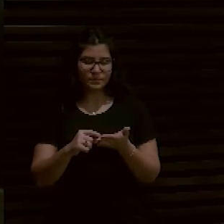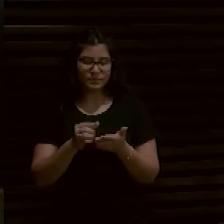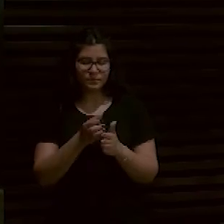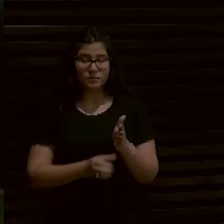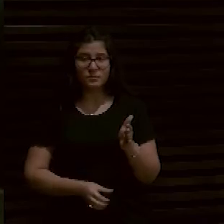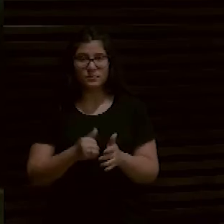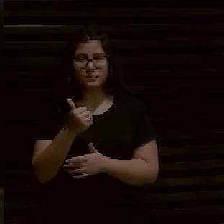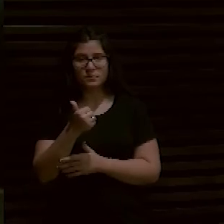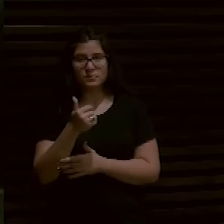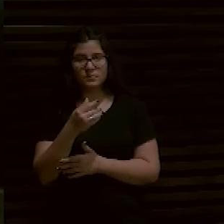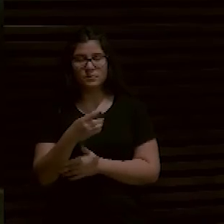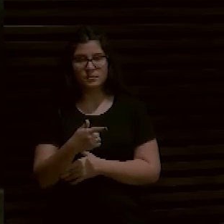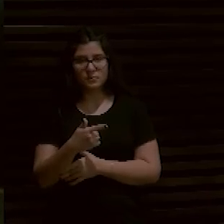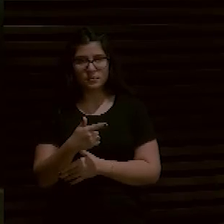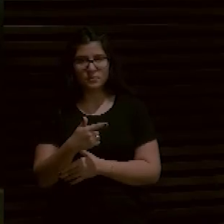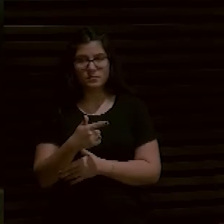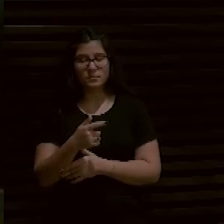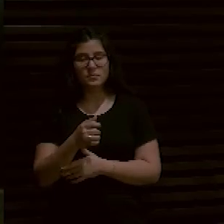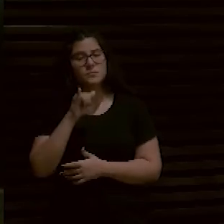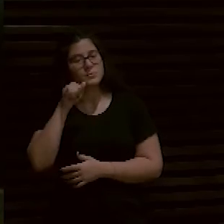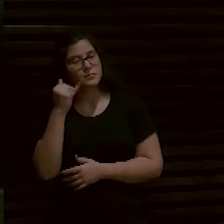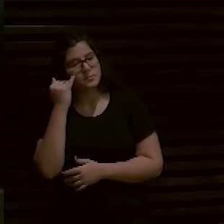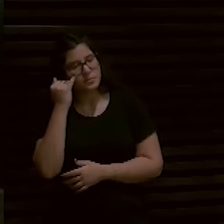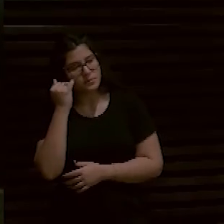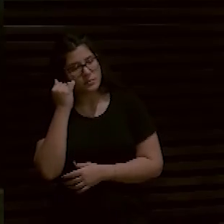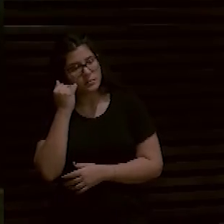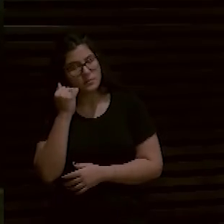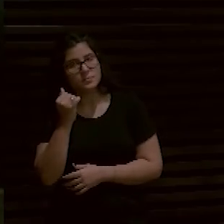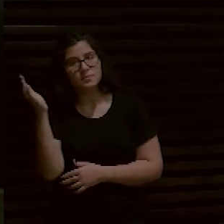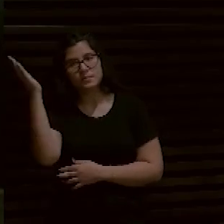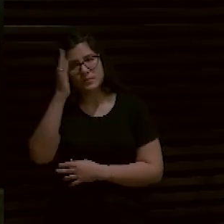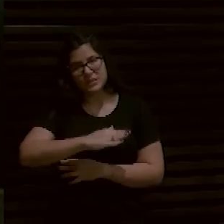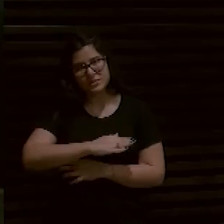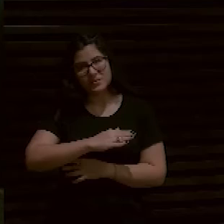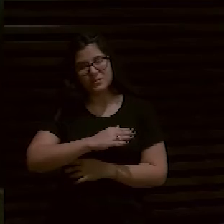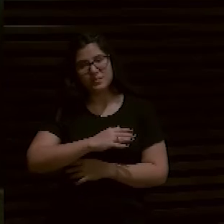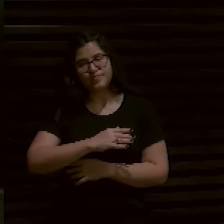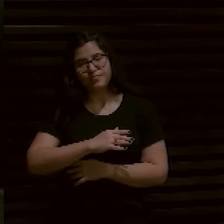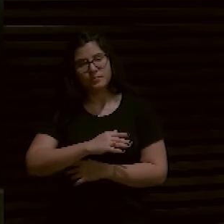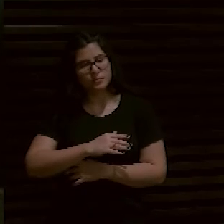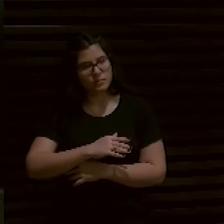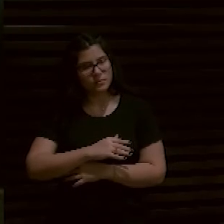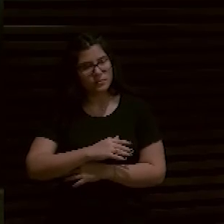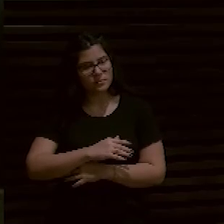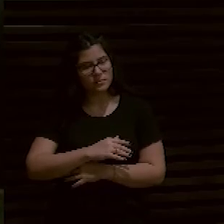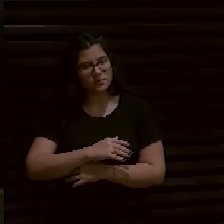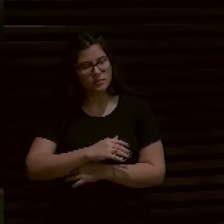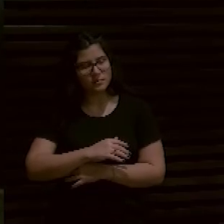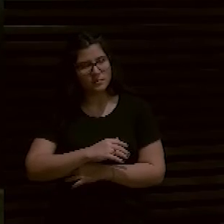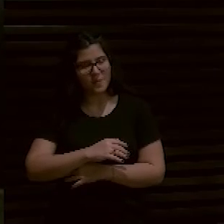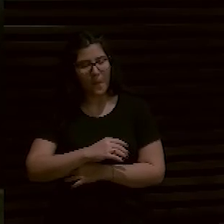agora. Ô Jeremias, maldito o homem com seu coração, que